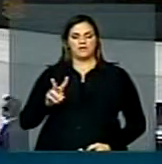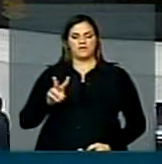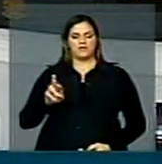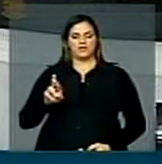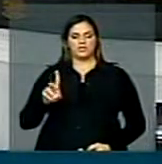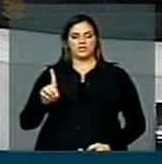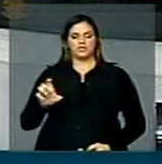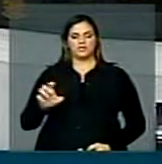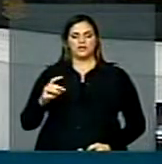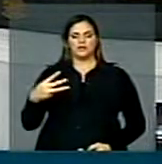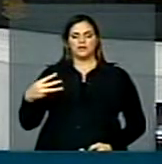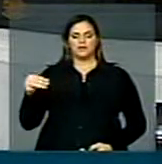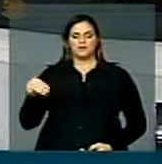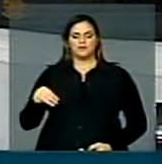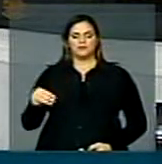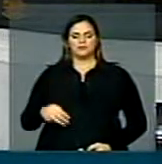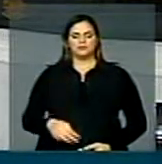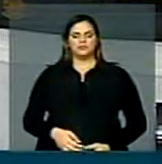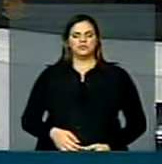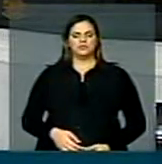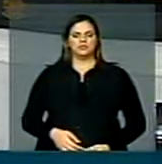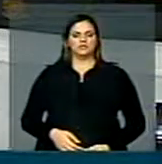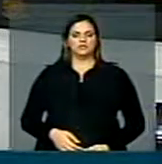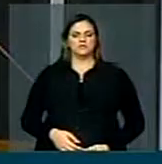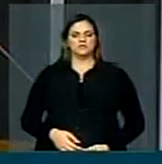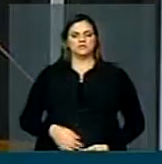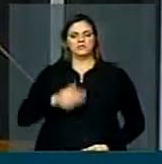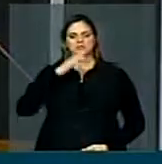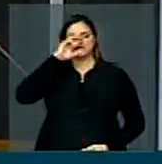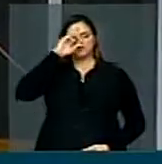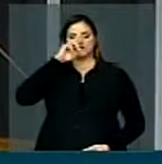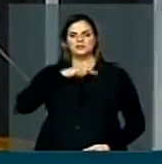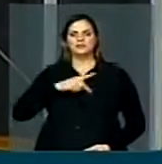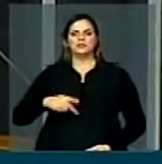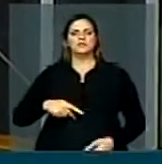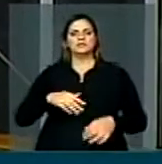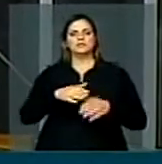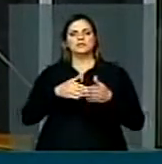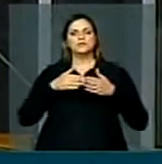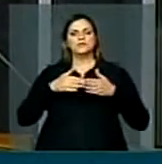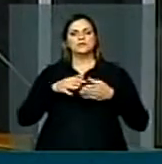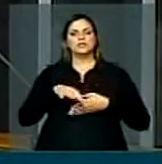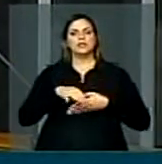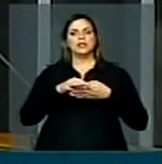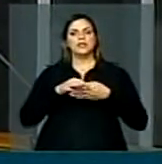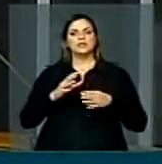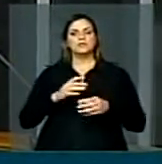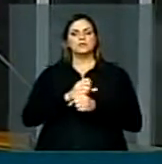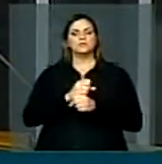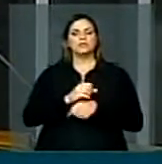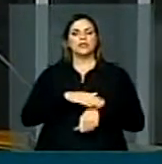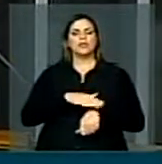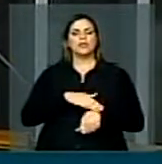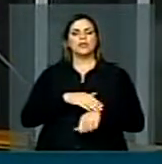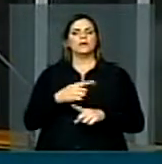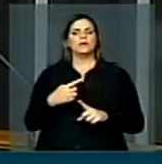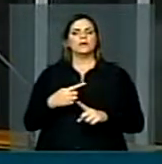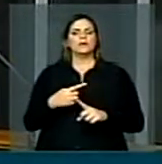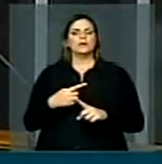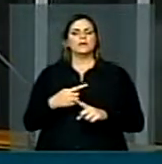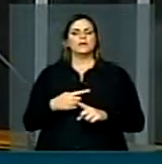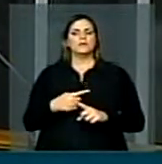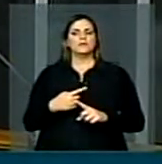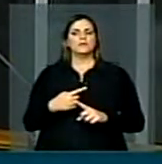3 minutos. Senhor presidente, eu gostaria que Vossa Excelência acrescentasse o tempo também de comunicação e liderança. Não vou usar todo o tempo e gostaria de